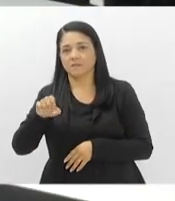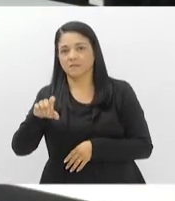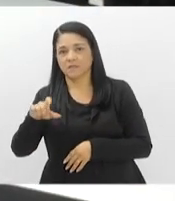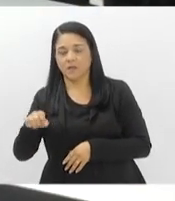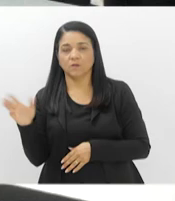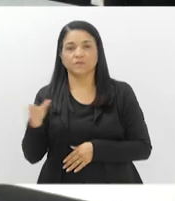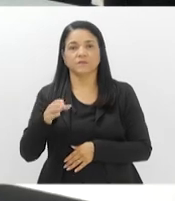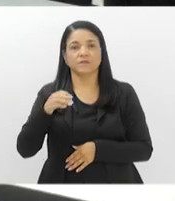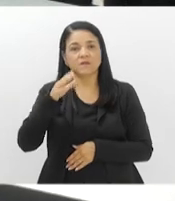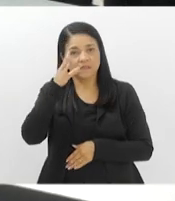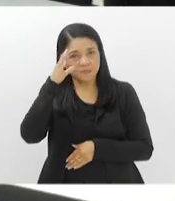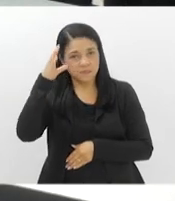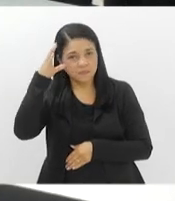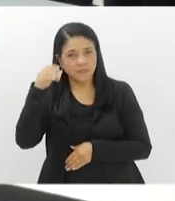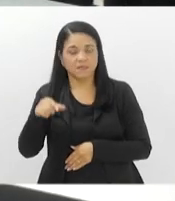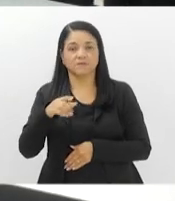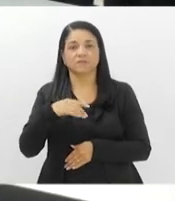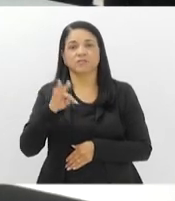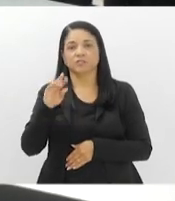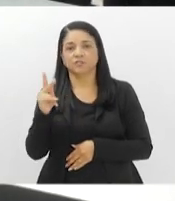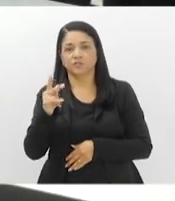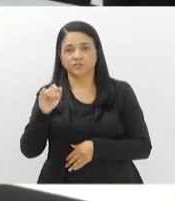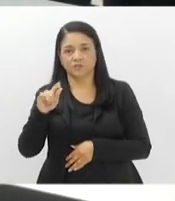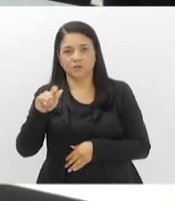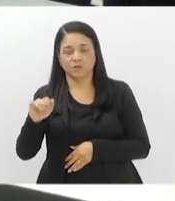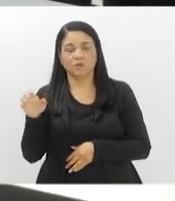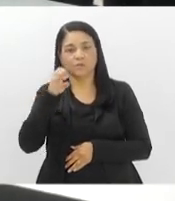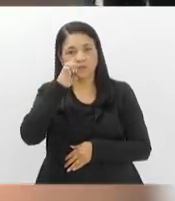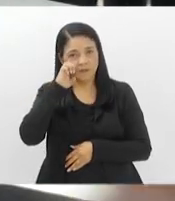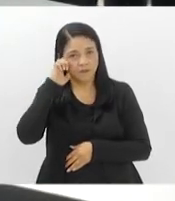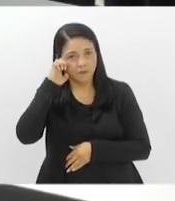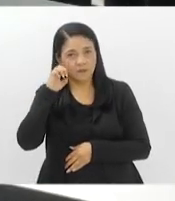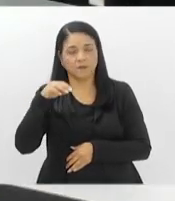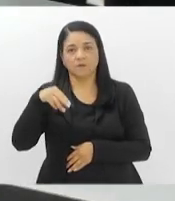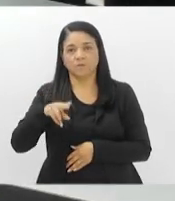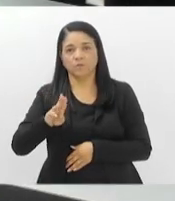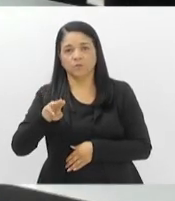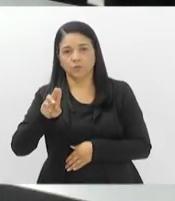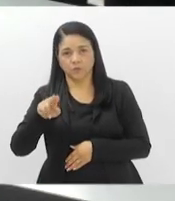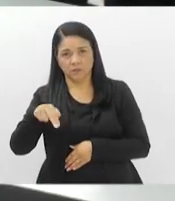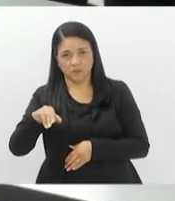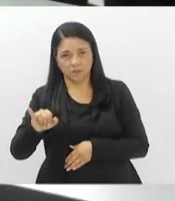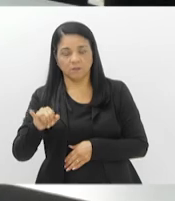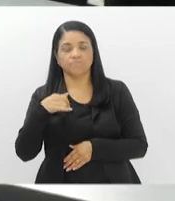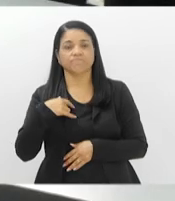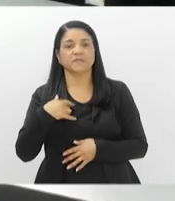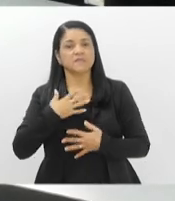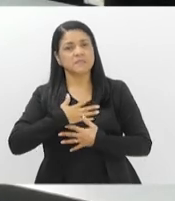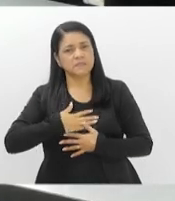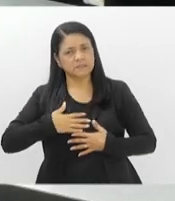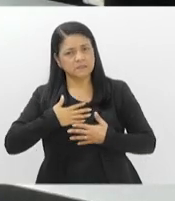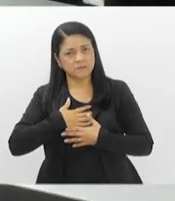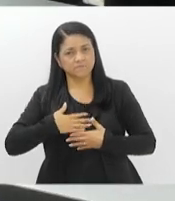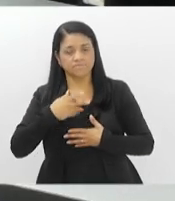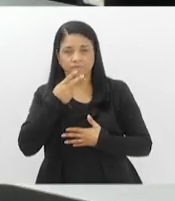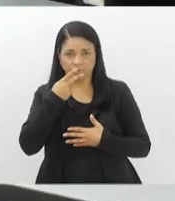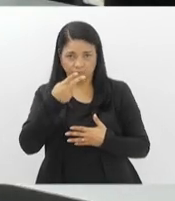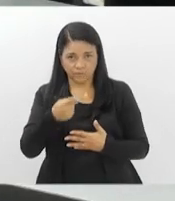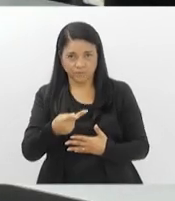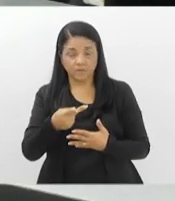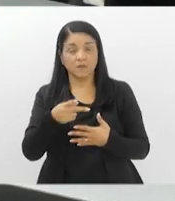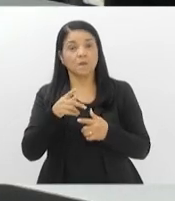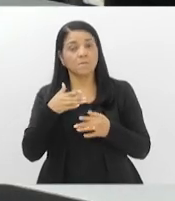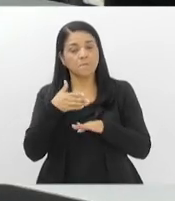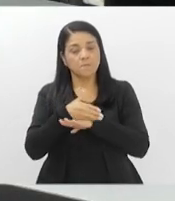Jordão Tiago a dizer da nossa satisfação em estar